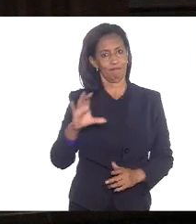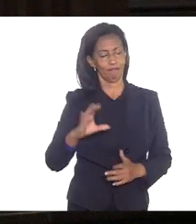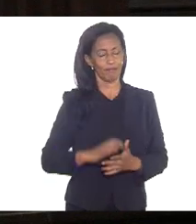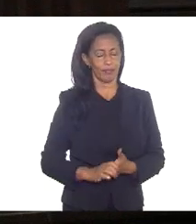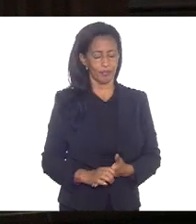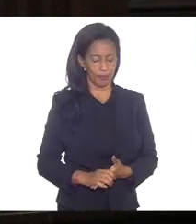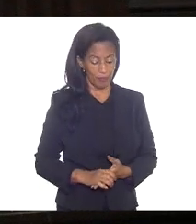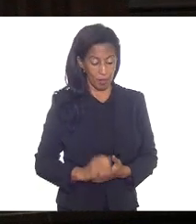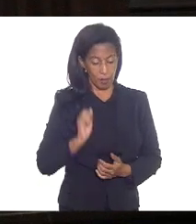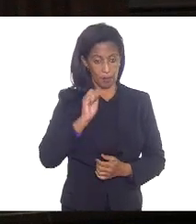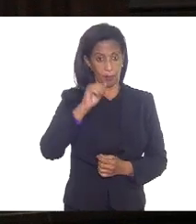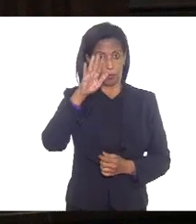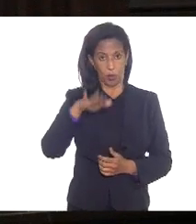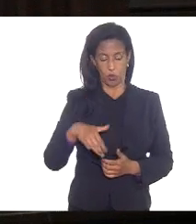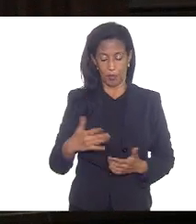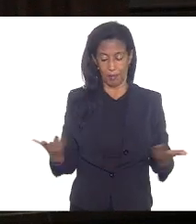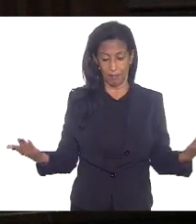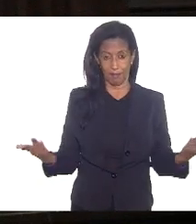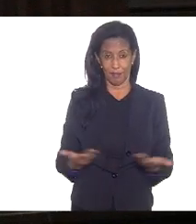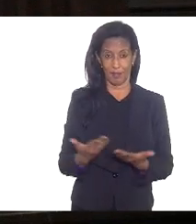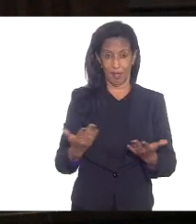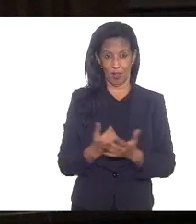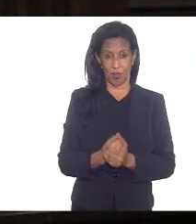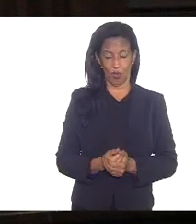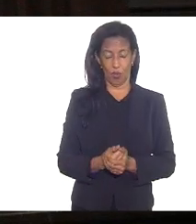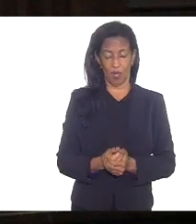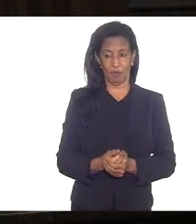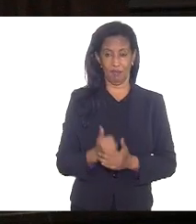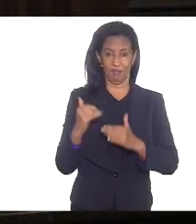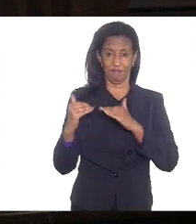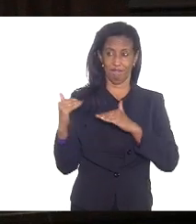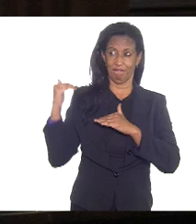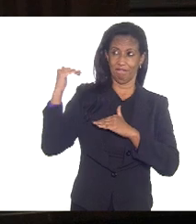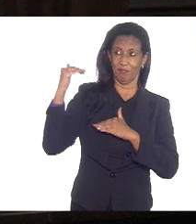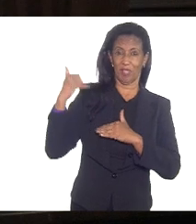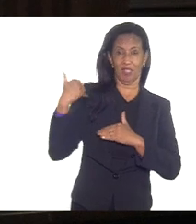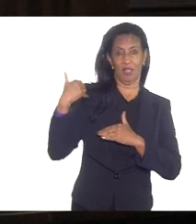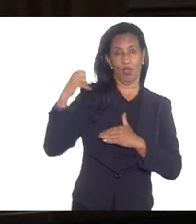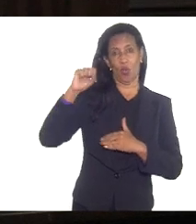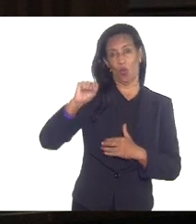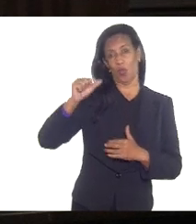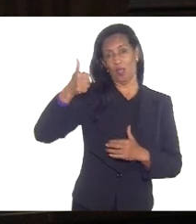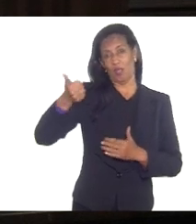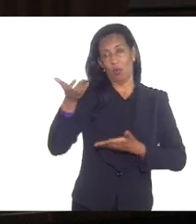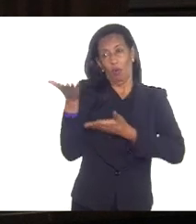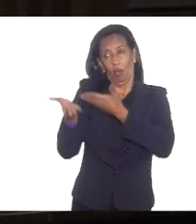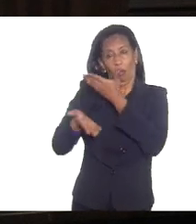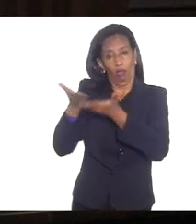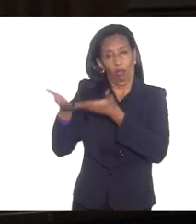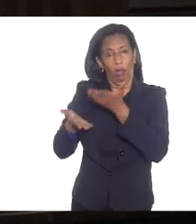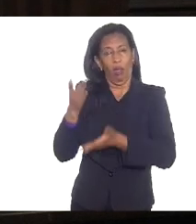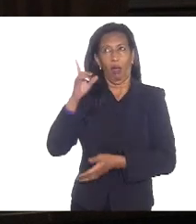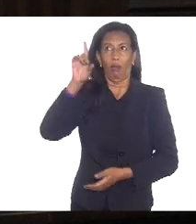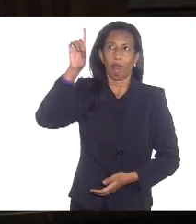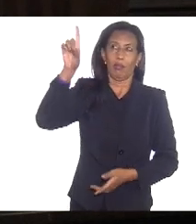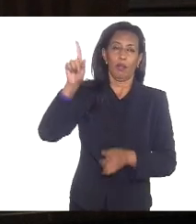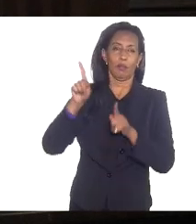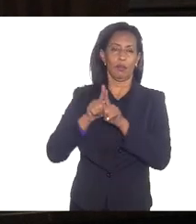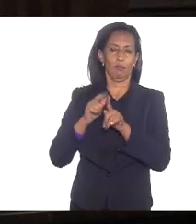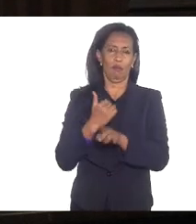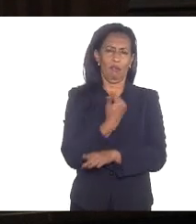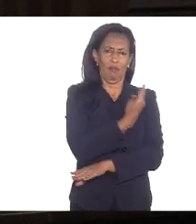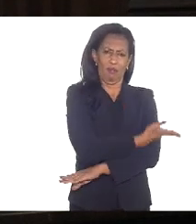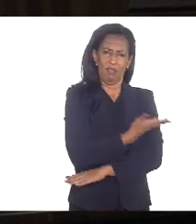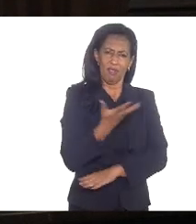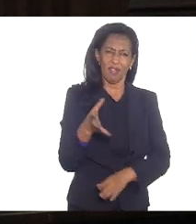bem, agora, do alto de seus 81 anos de vida dedicada a Deus e ao próximo, querem